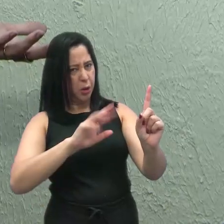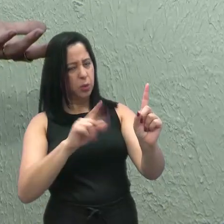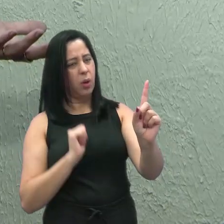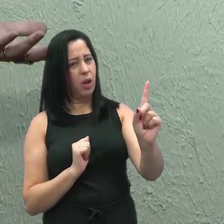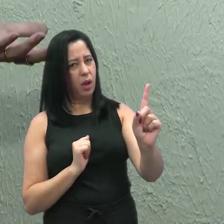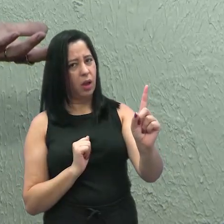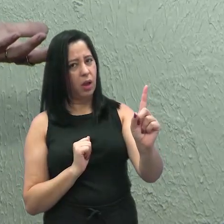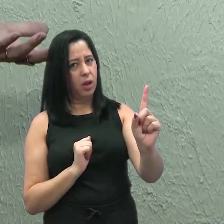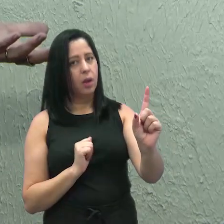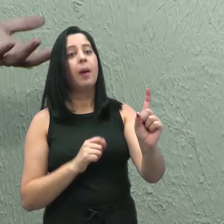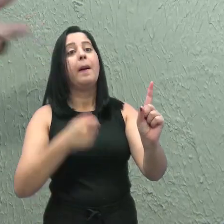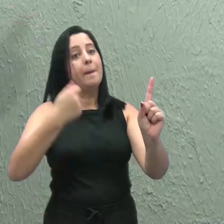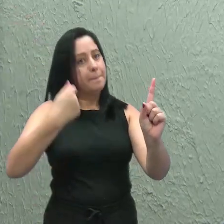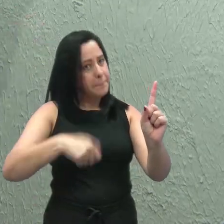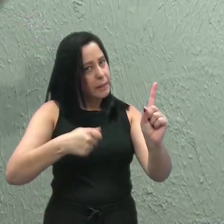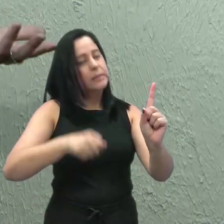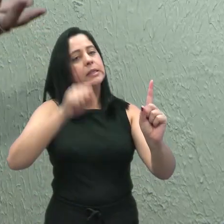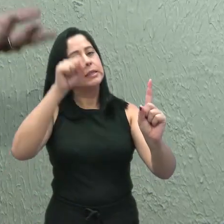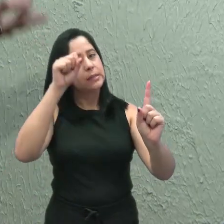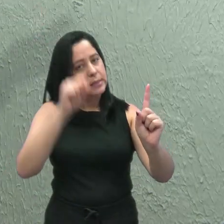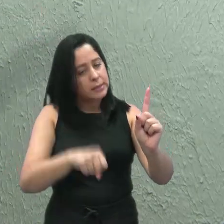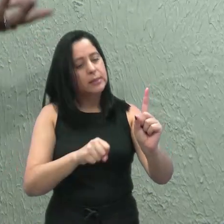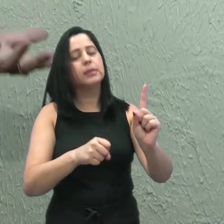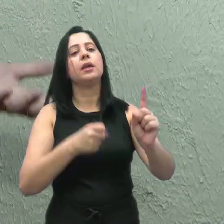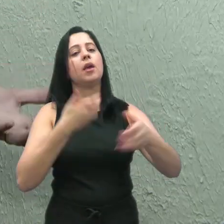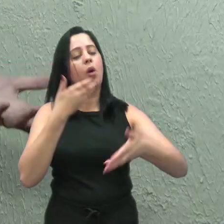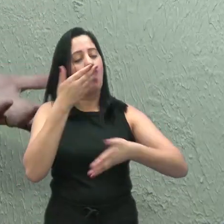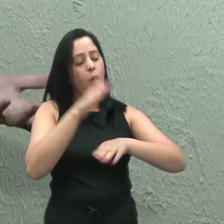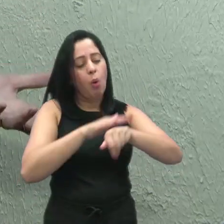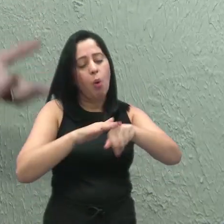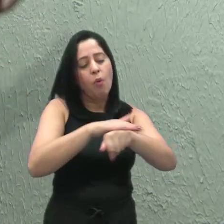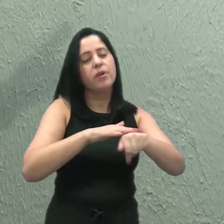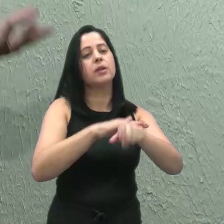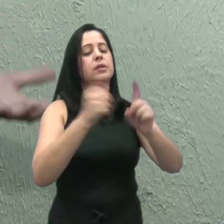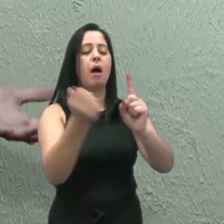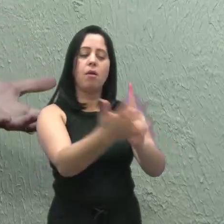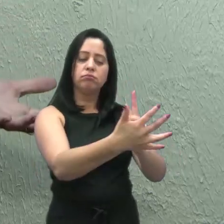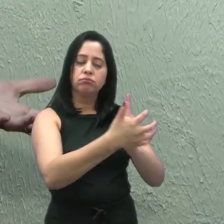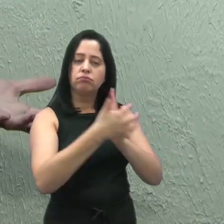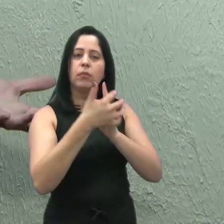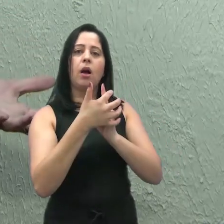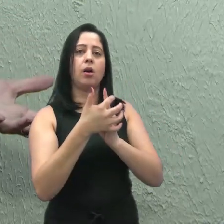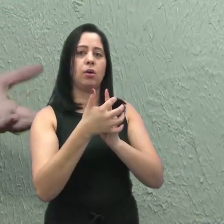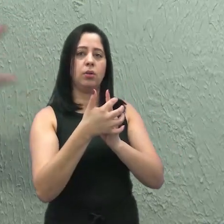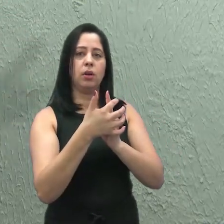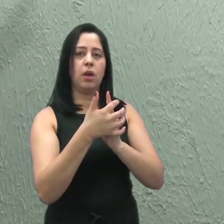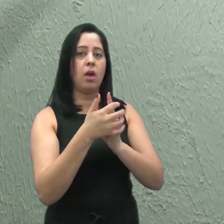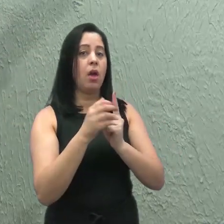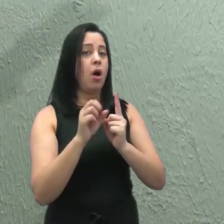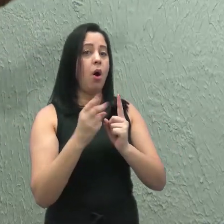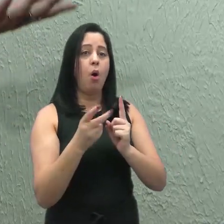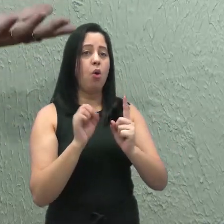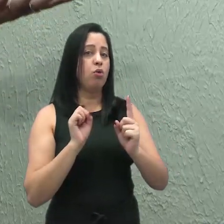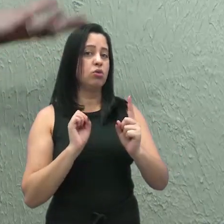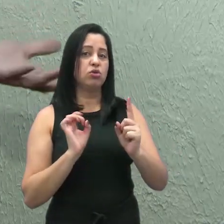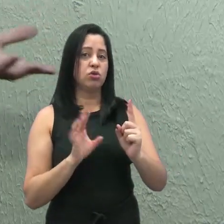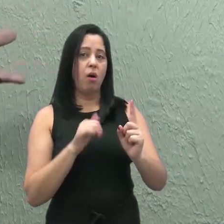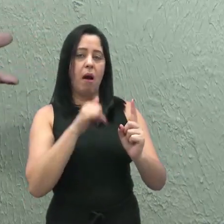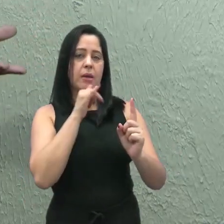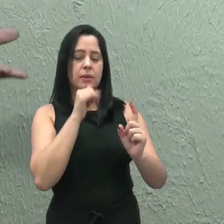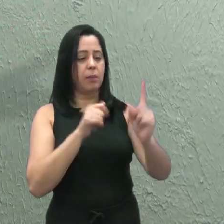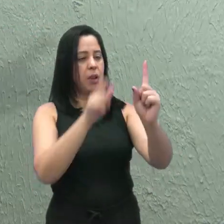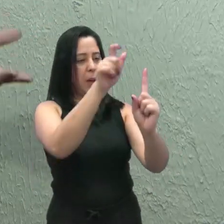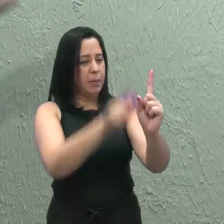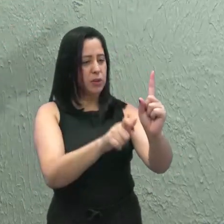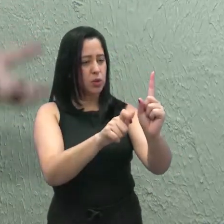importância? Então a gente tem que sim, falar sobre, acolher, ou ficar apenas em silêncio ao